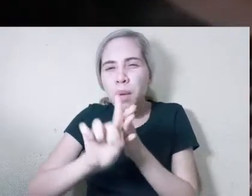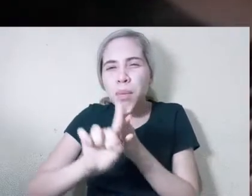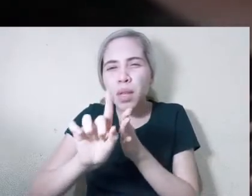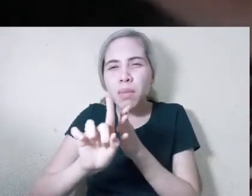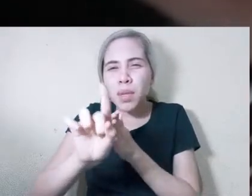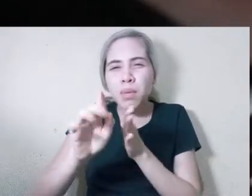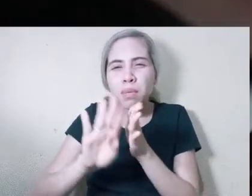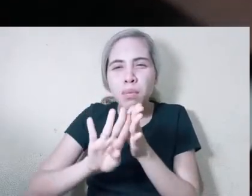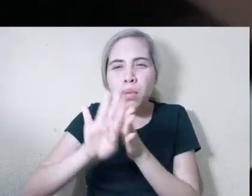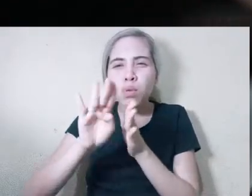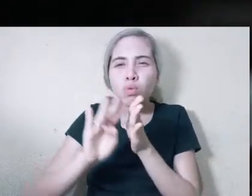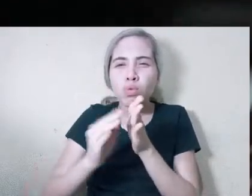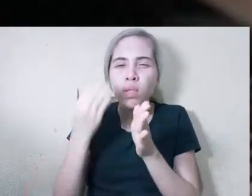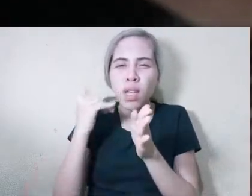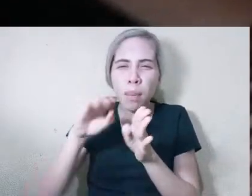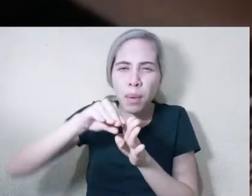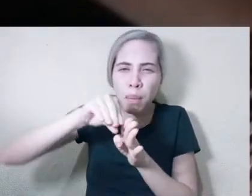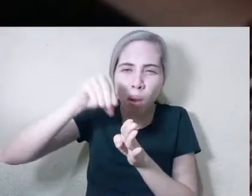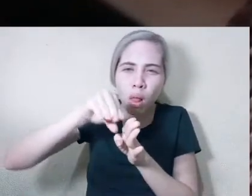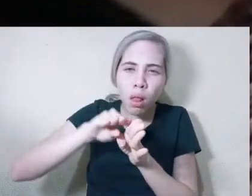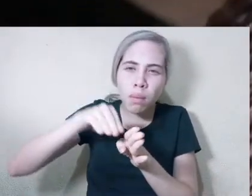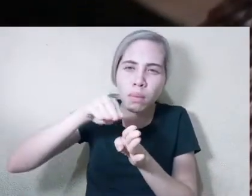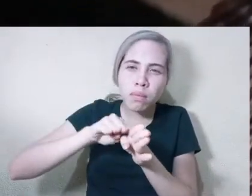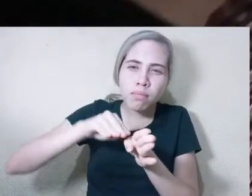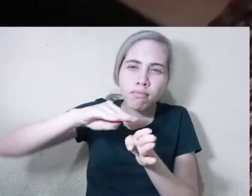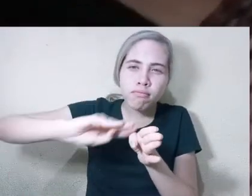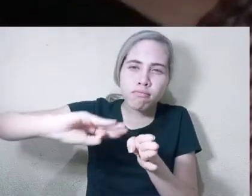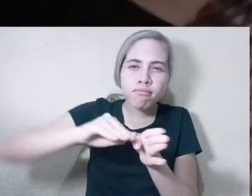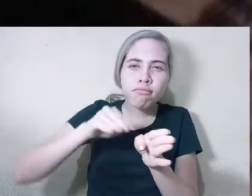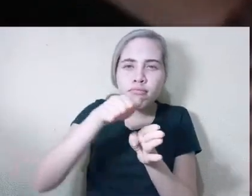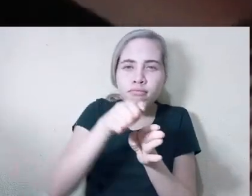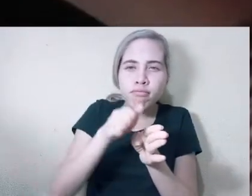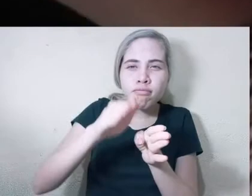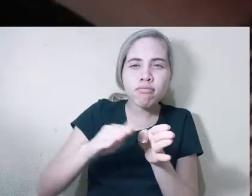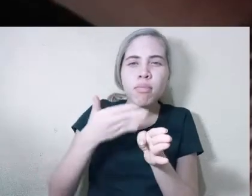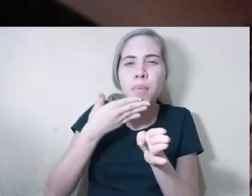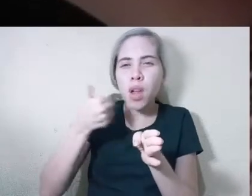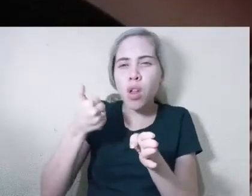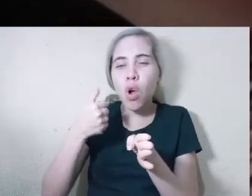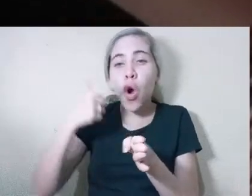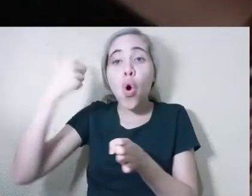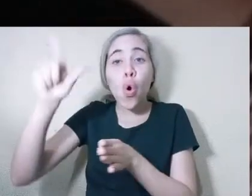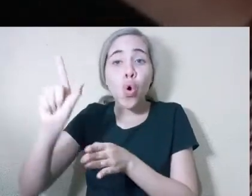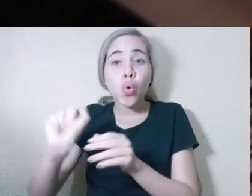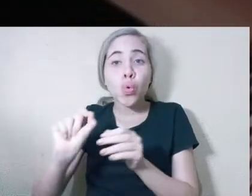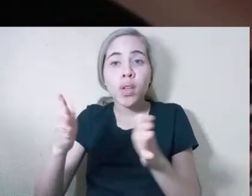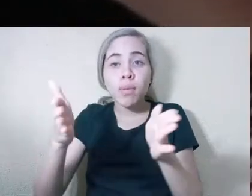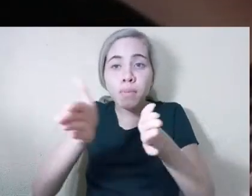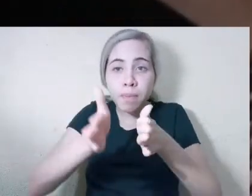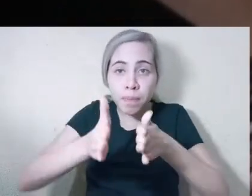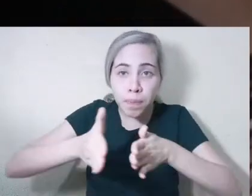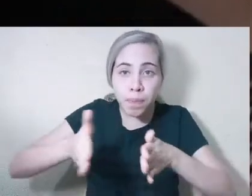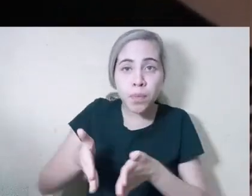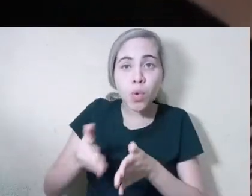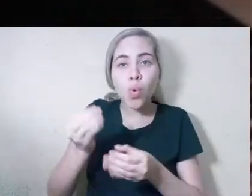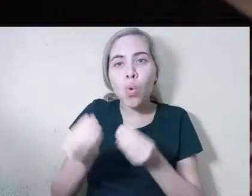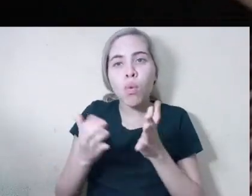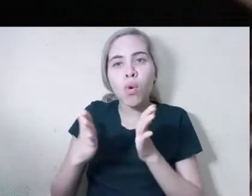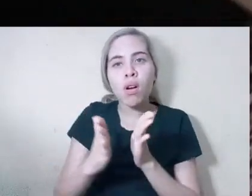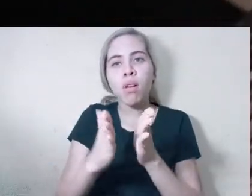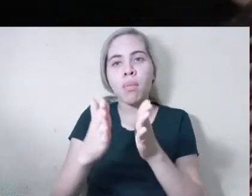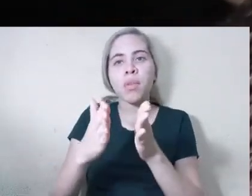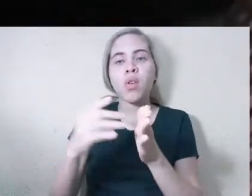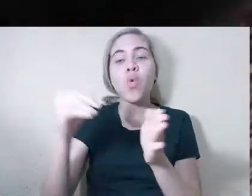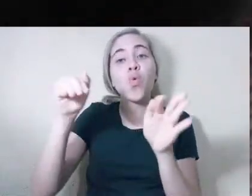em cada prisma desse, né? Ah, perfeito. Para dar a pontinha, né? Isso. Muito fera. Os outros são só para entalhar o friso, né? Ou